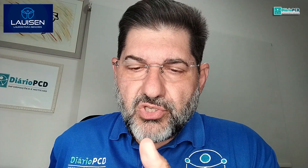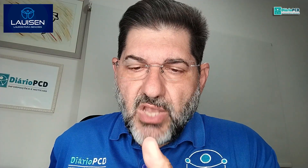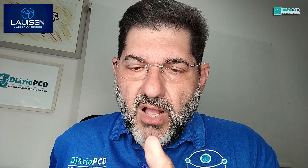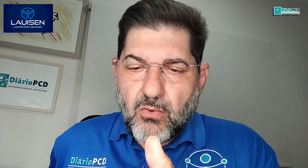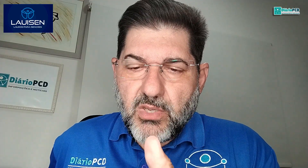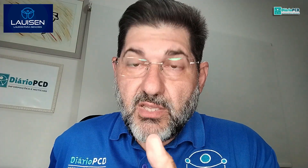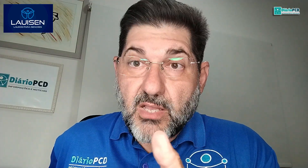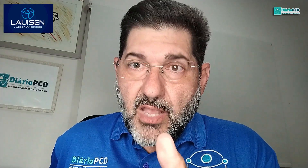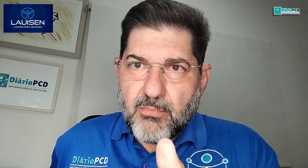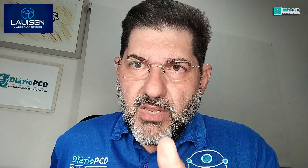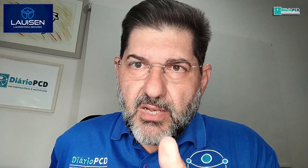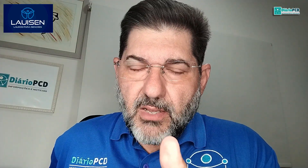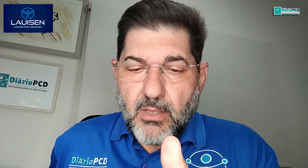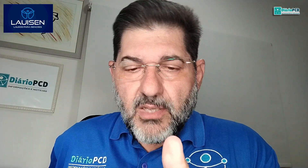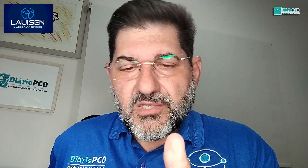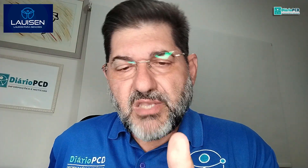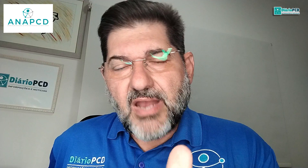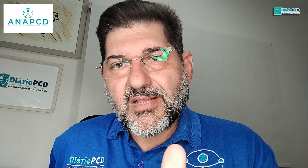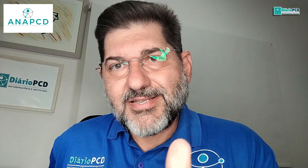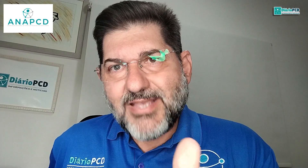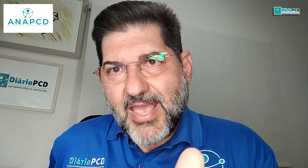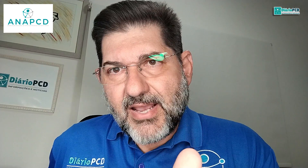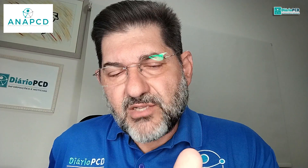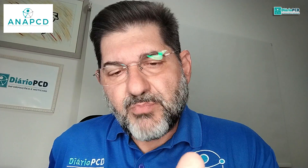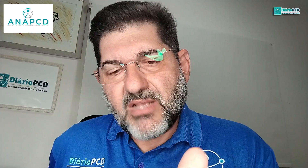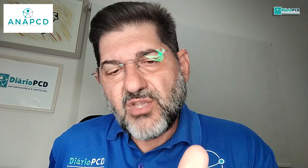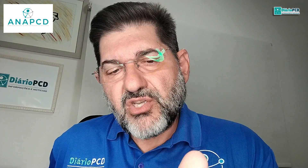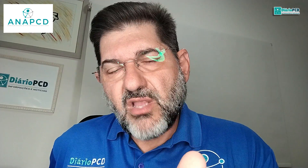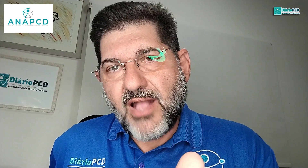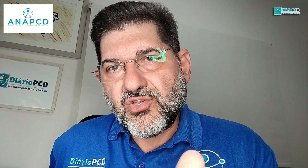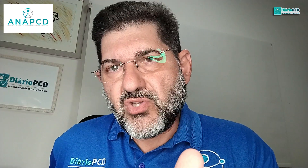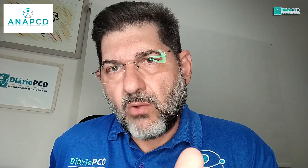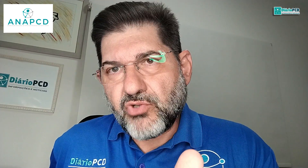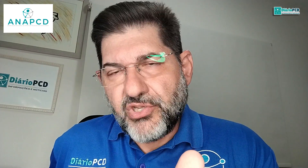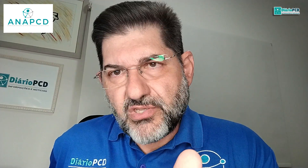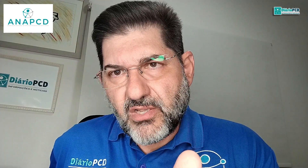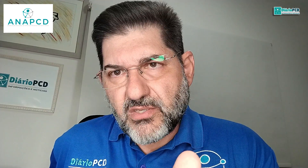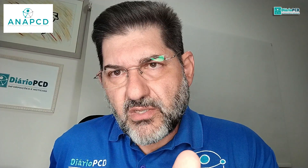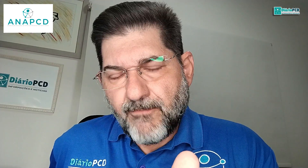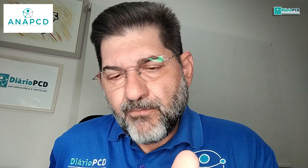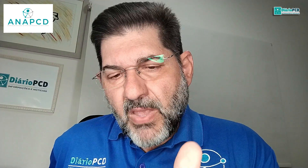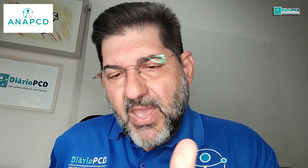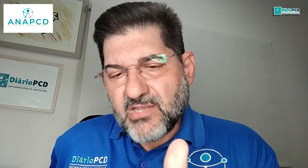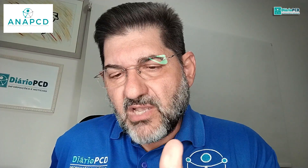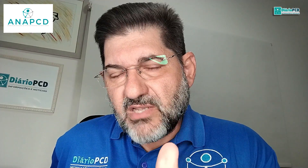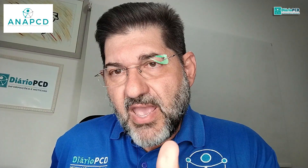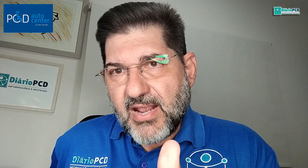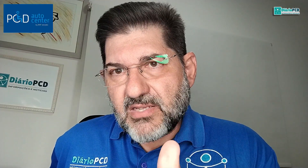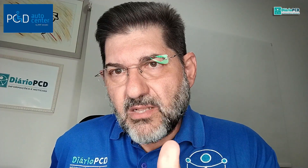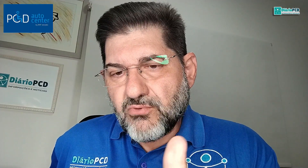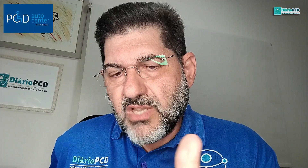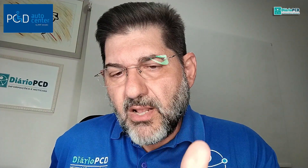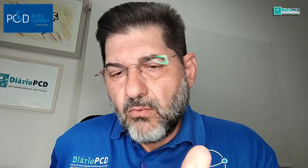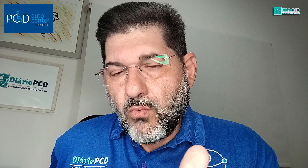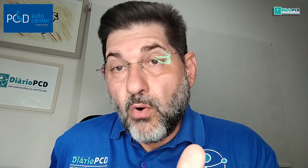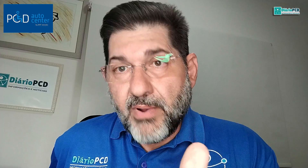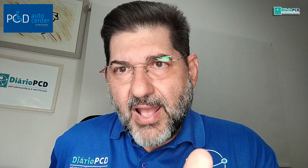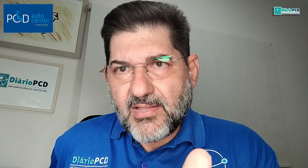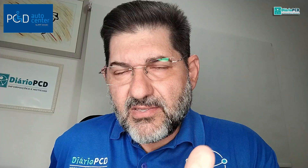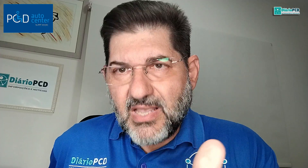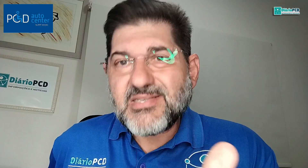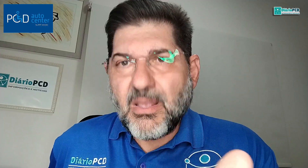decisão judicial que determina certas regras para as entidades de autistas, essas regras não